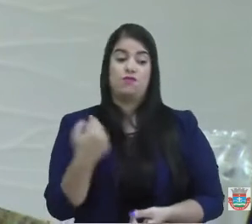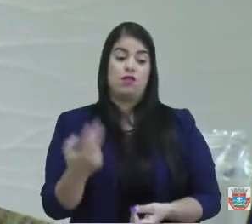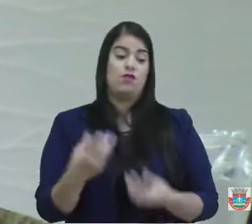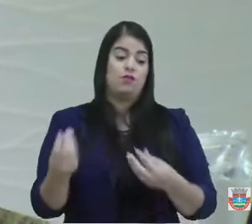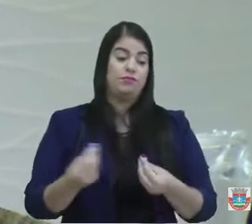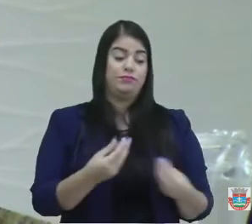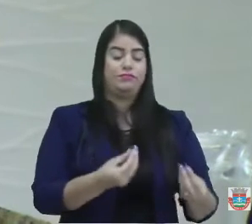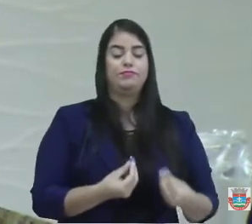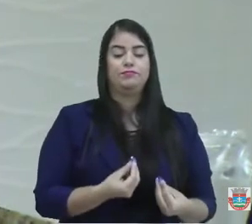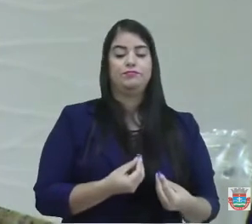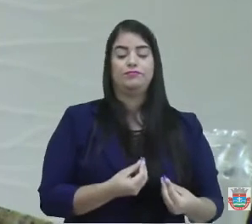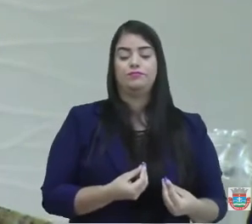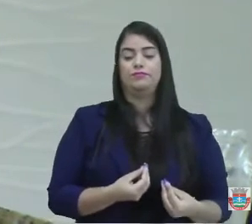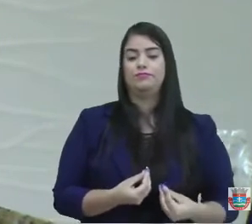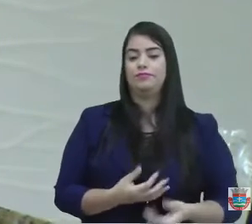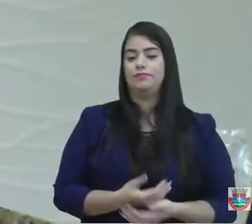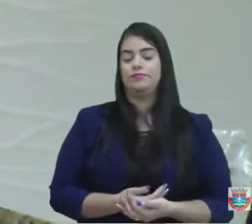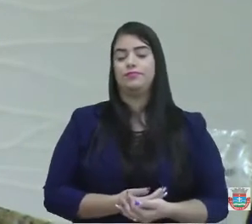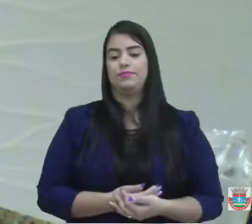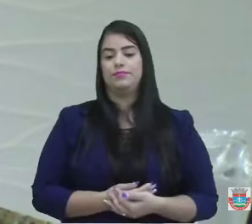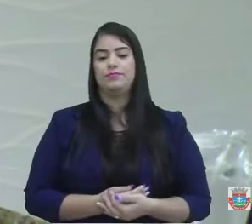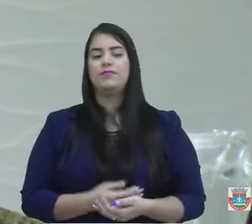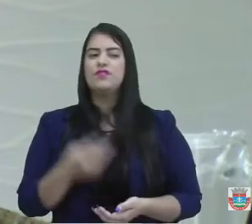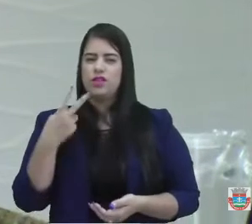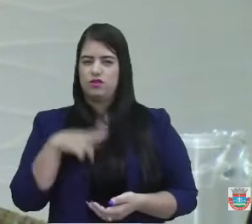ele não ganha. Olha aí.